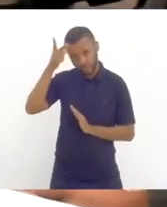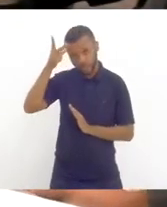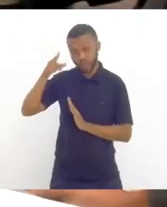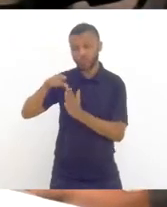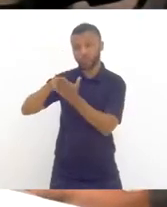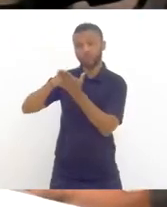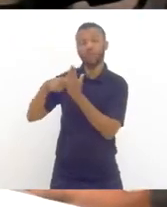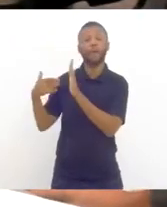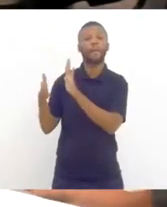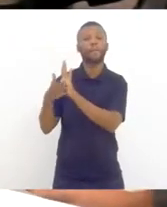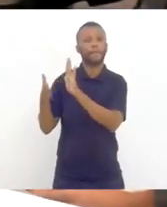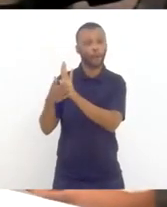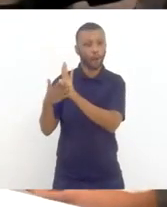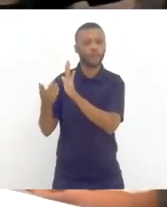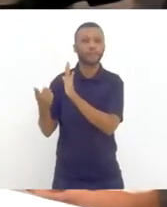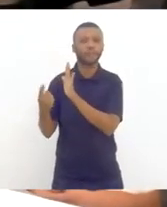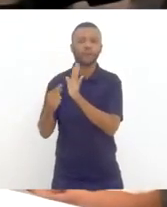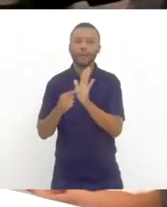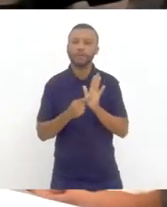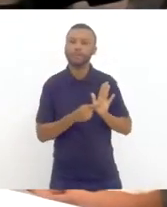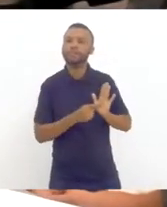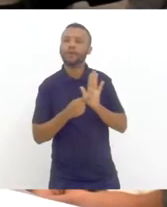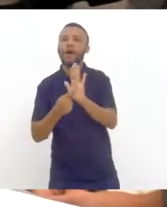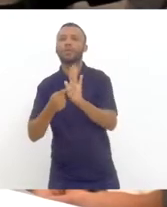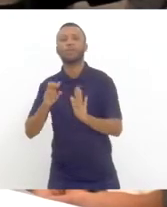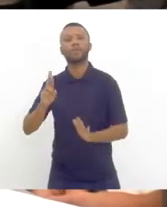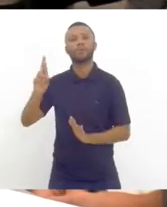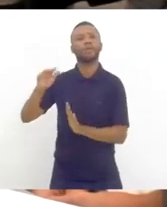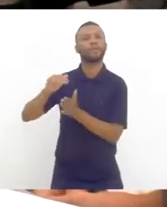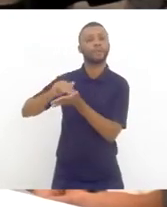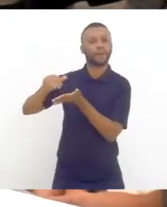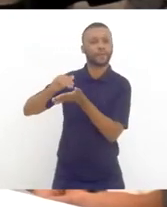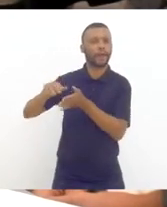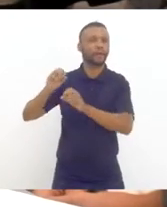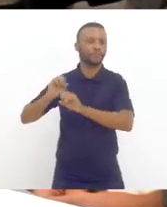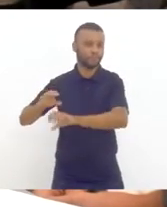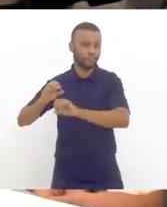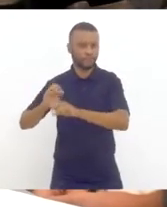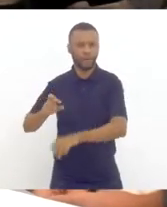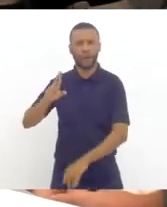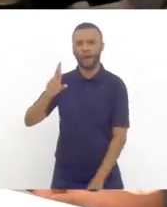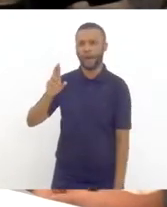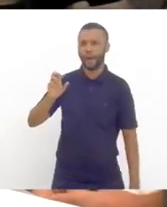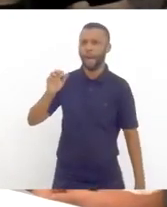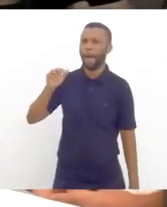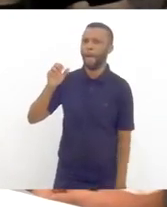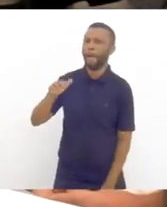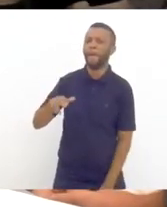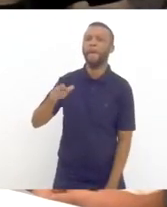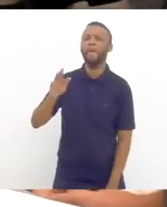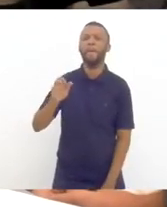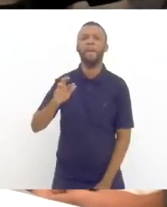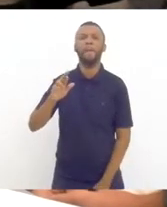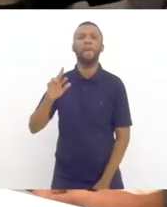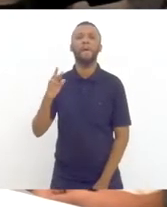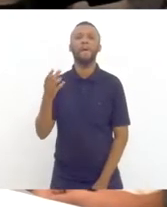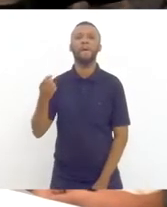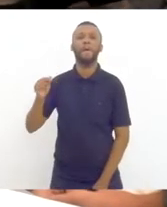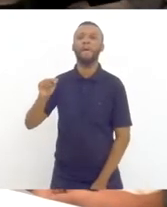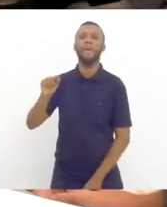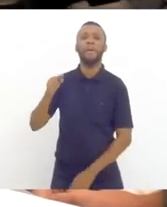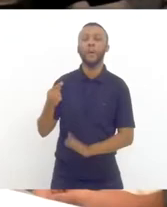proposta que vai ser apresentada pelo secretário de Educação, Renan Ferreirinha, de um